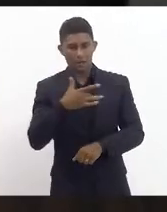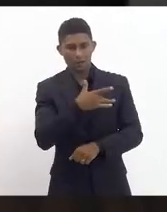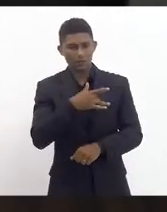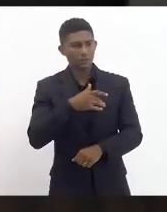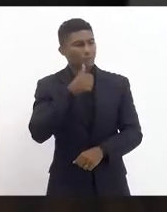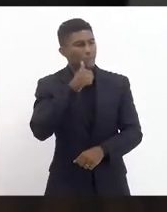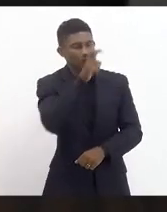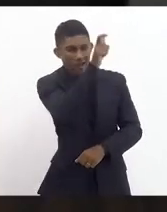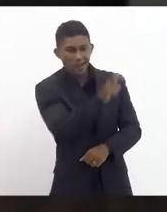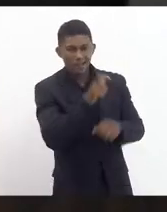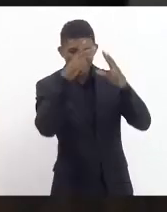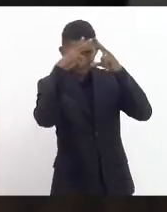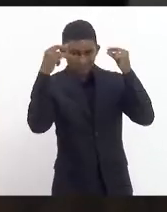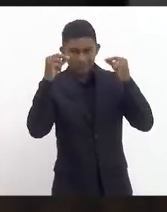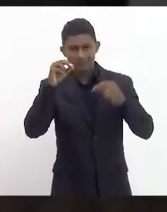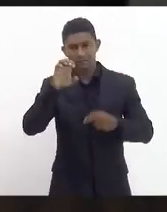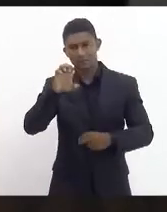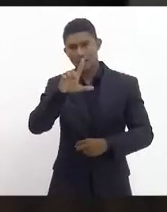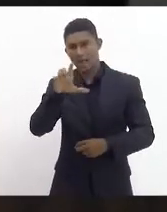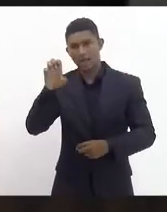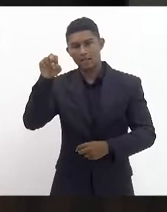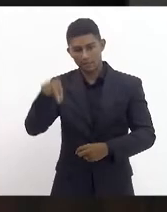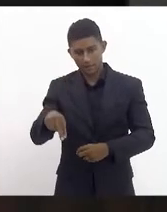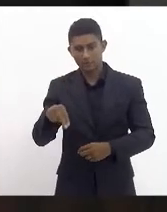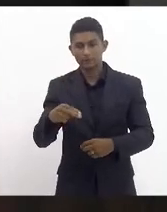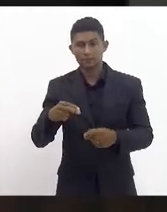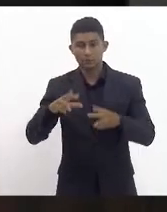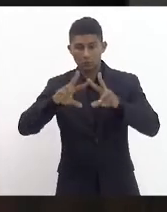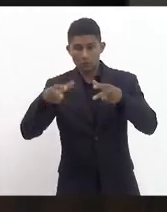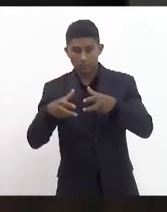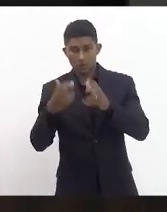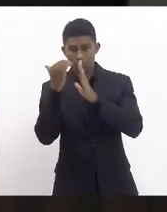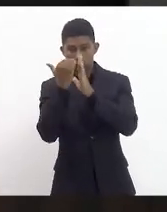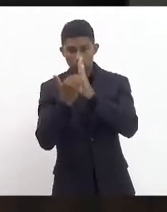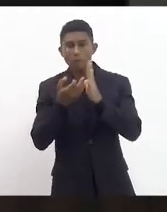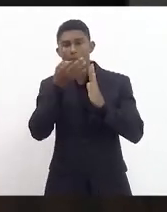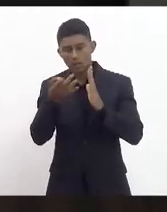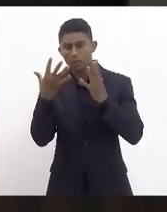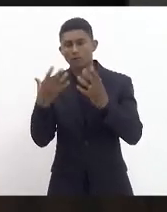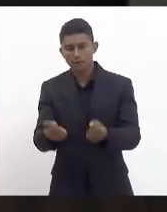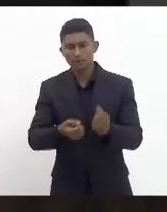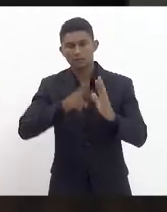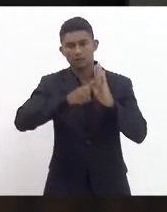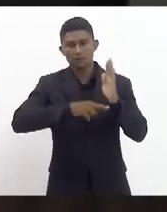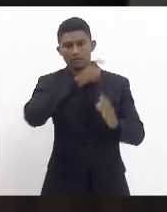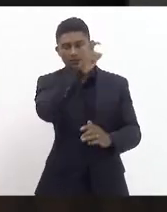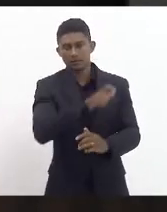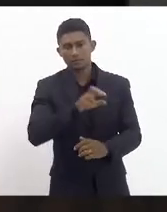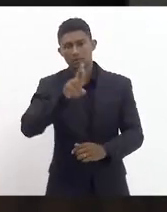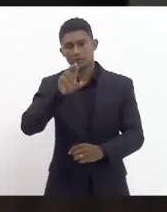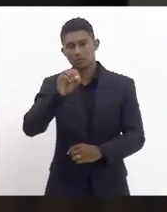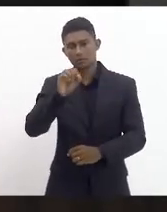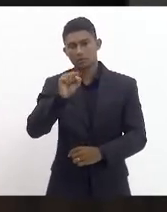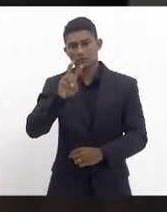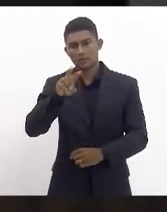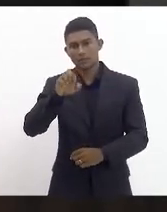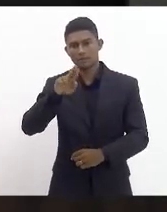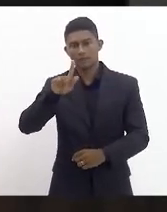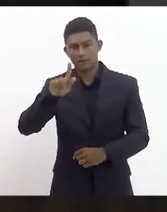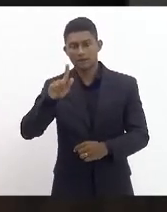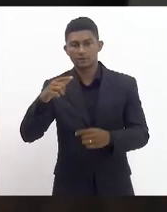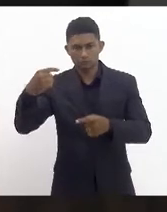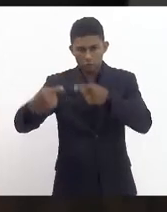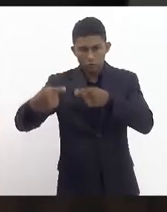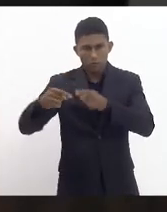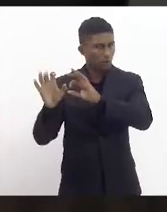Helen Campos Ferreira, parecida da Comissão de Normas Internas e Proporções Externas, favorável. Relator, deputado Rosenberg Reis. Em discussão,